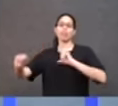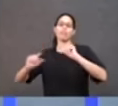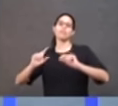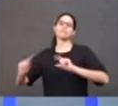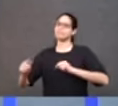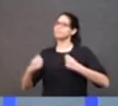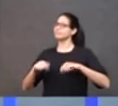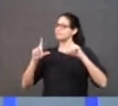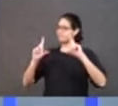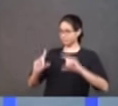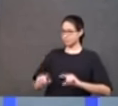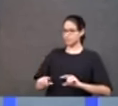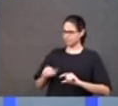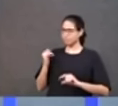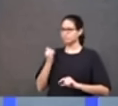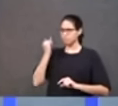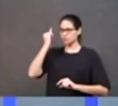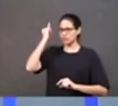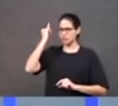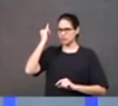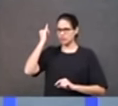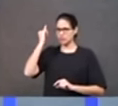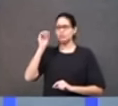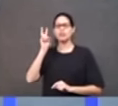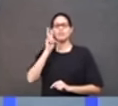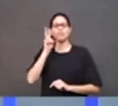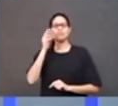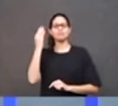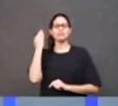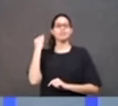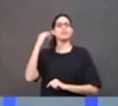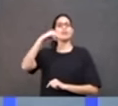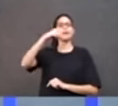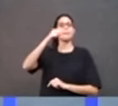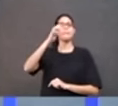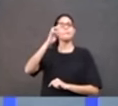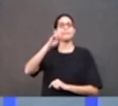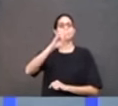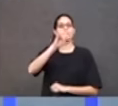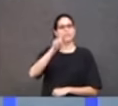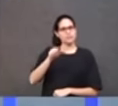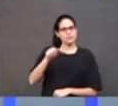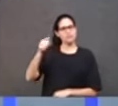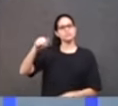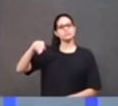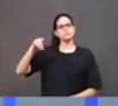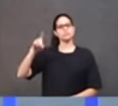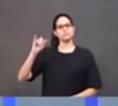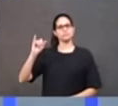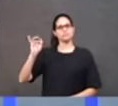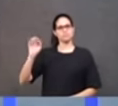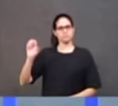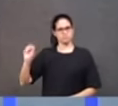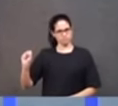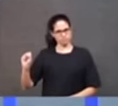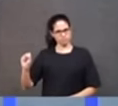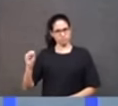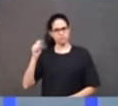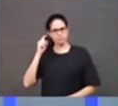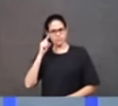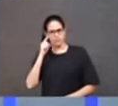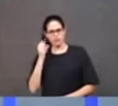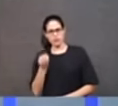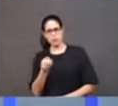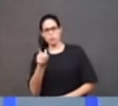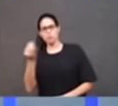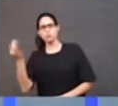E lembrando que a matriz Andifes, exatamente, ela leva em consideração o número de egressos. No